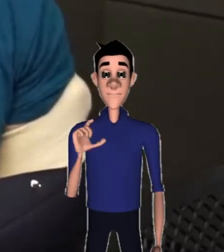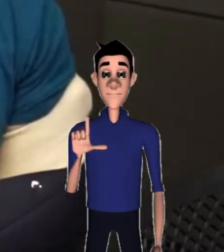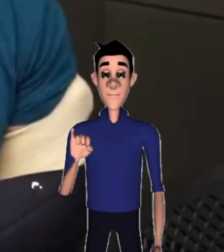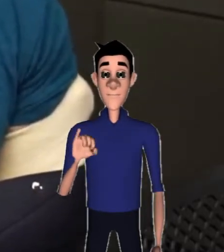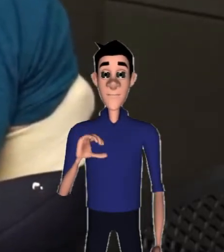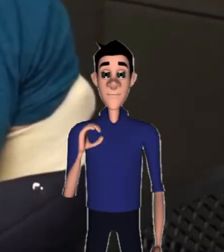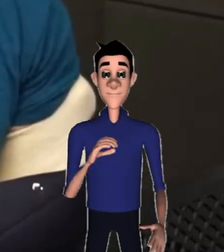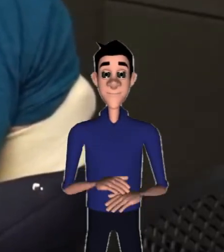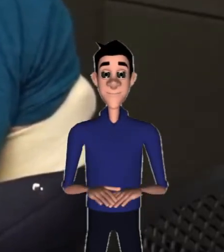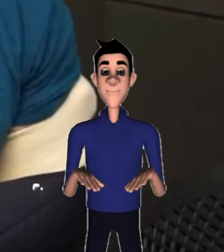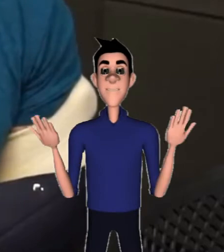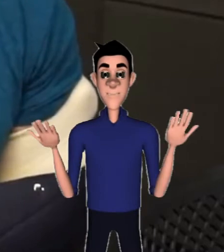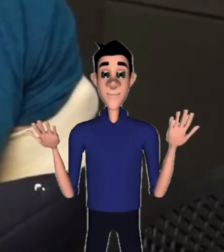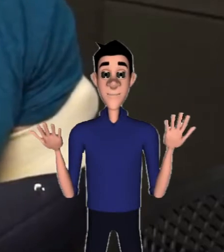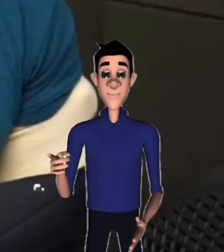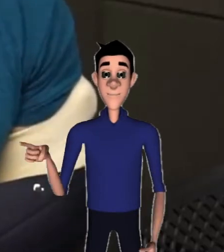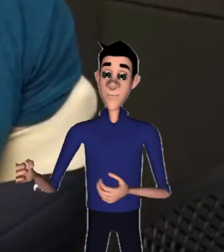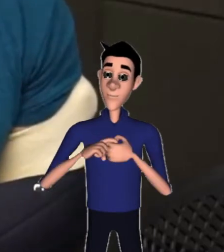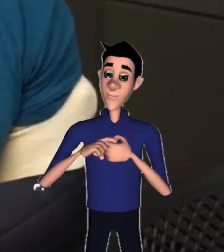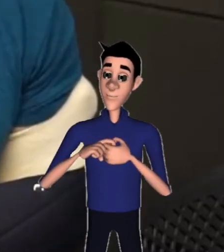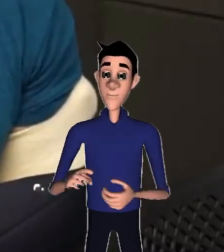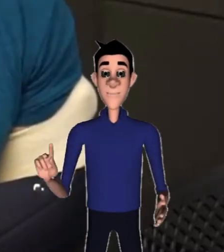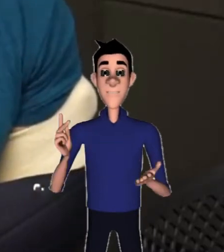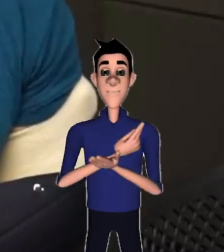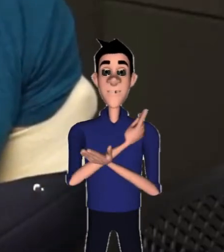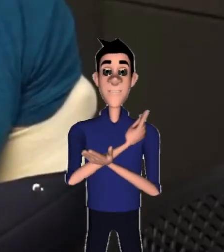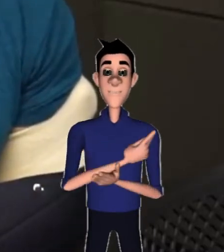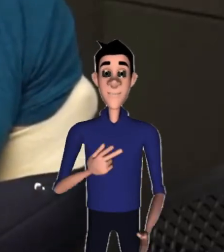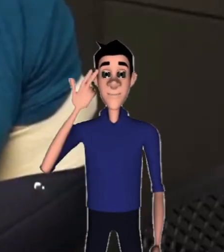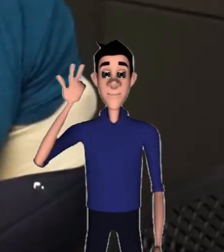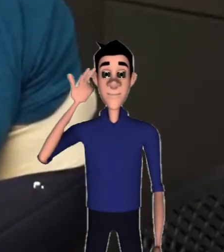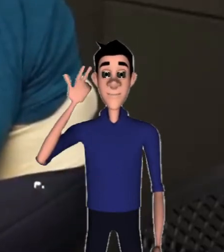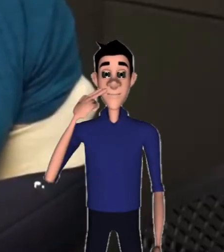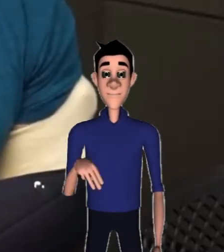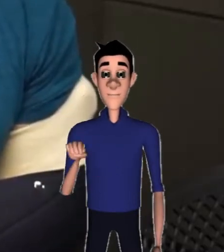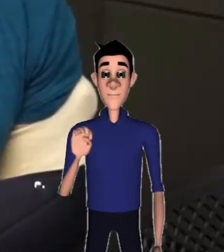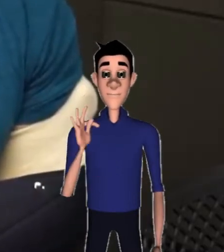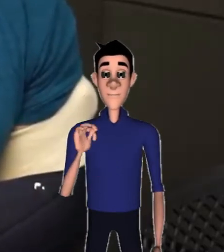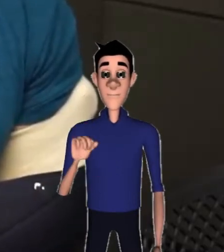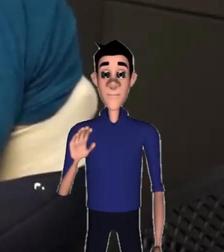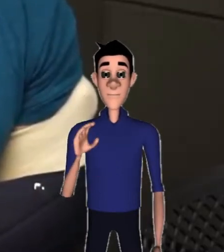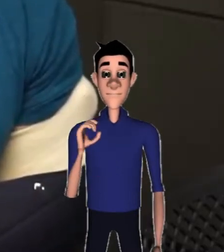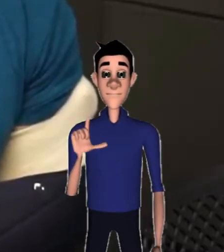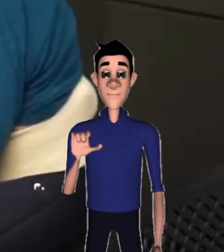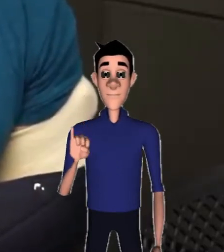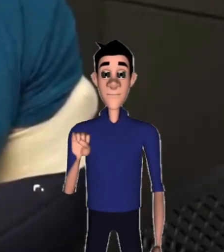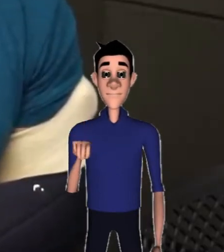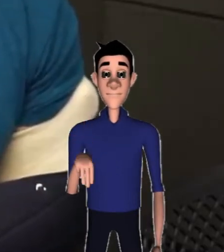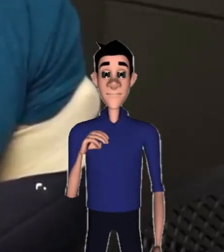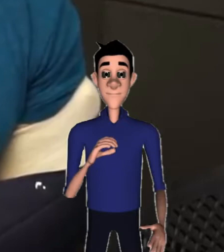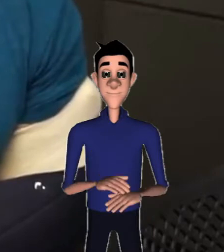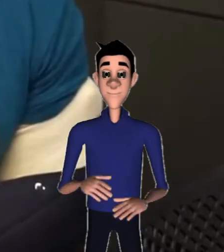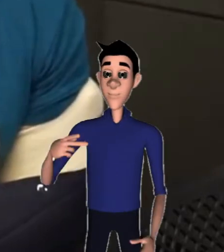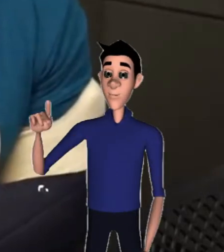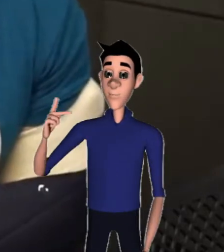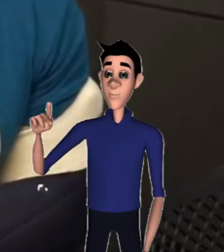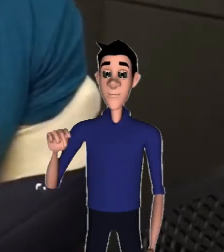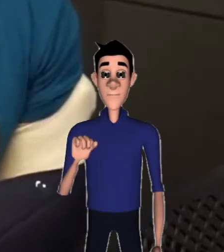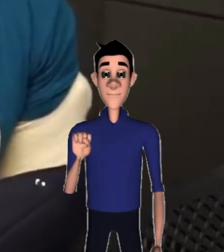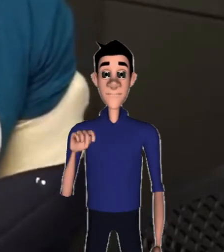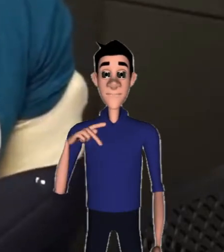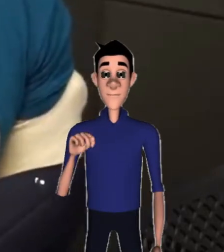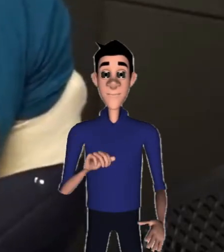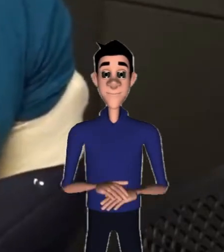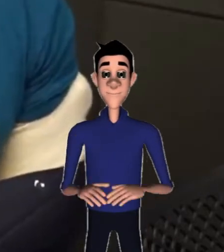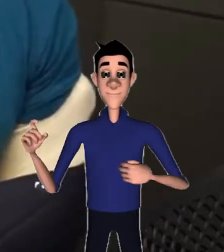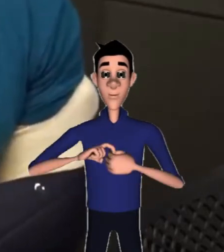volta dessa dieta restritiva, ele já começa a gastar 12.700. Então, ele perdeu 300 calorias. E quantas vezes uma pessoa que quer emagrecer,